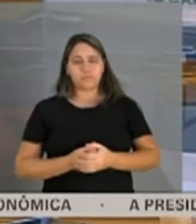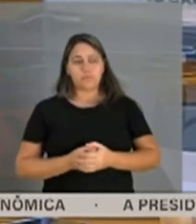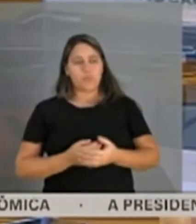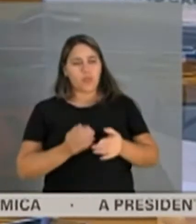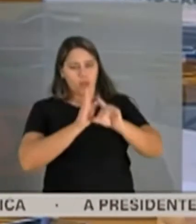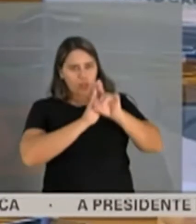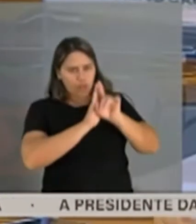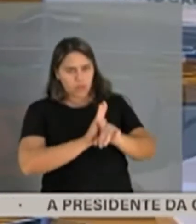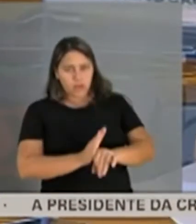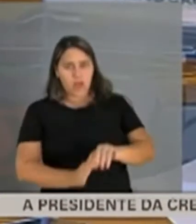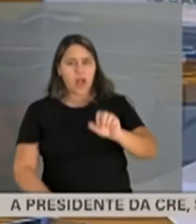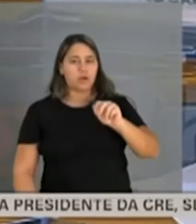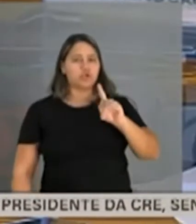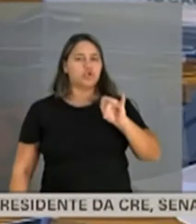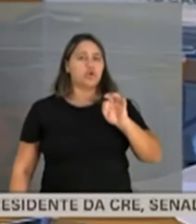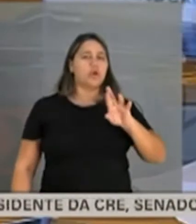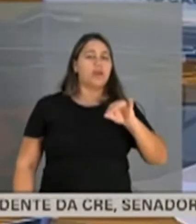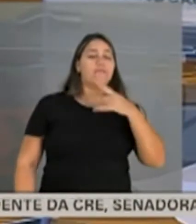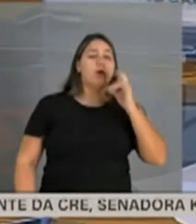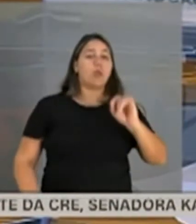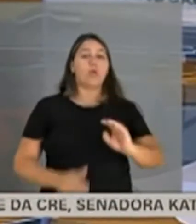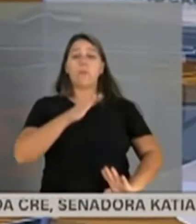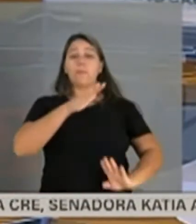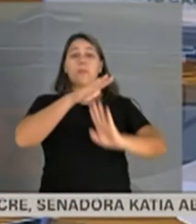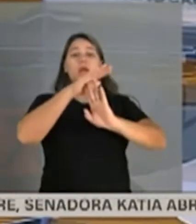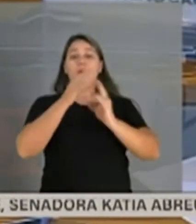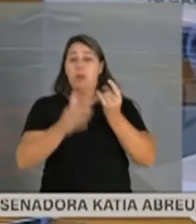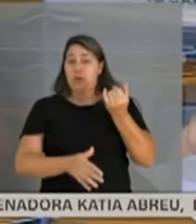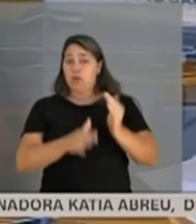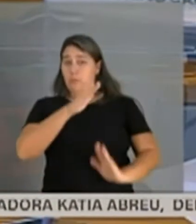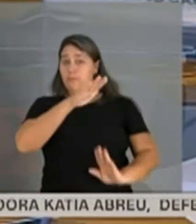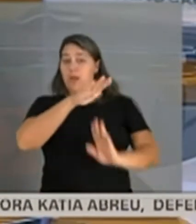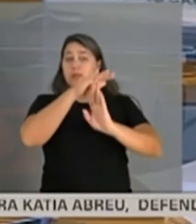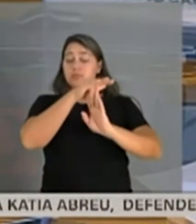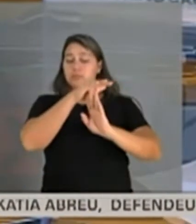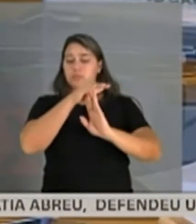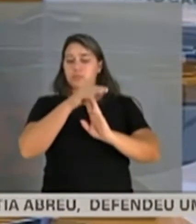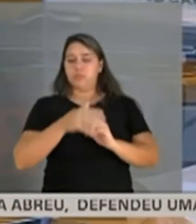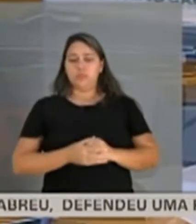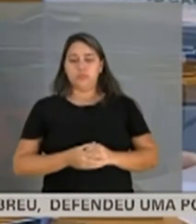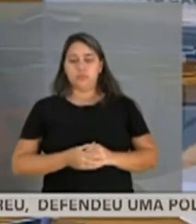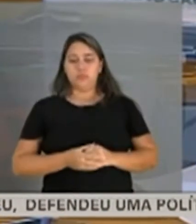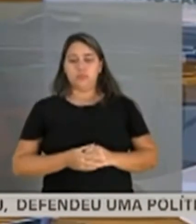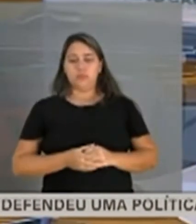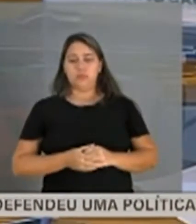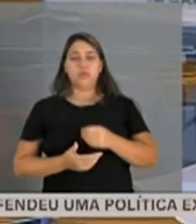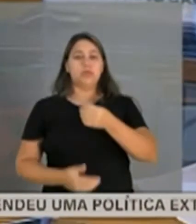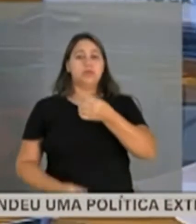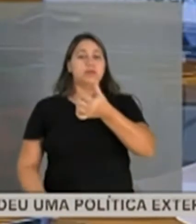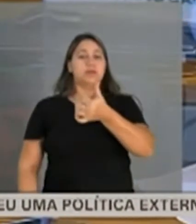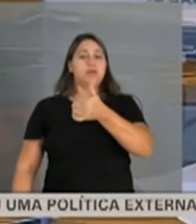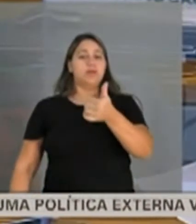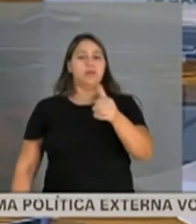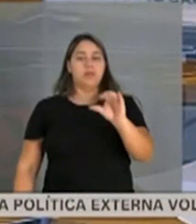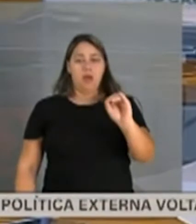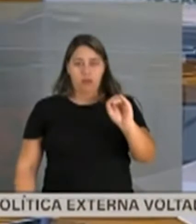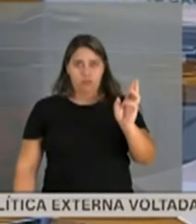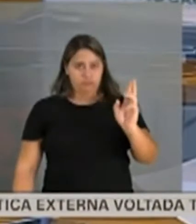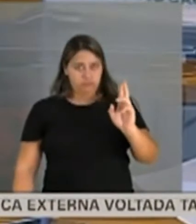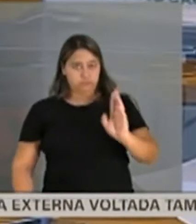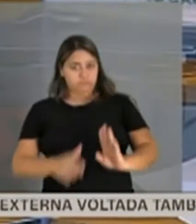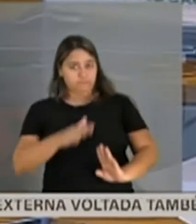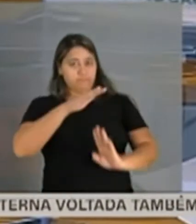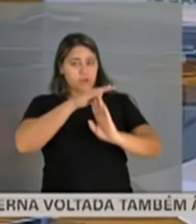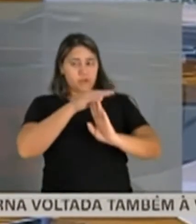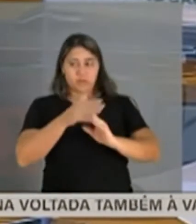do Tribunal colocava que o preço máximo que poderia ser praticado, pelo que está aqui, de R$ 110,00, sendo o preço máximo.